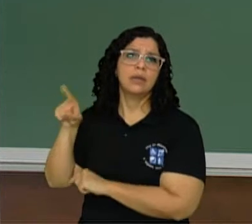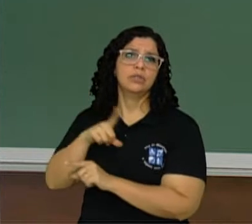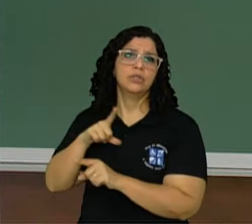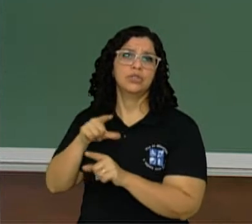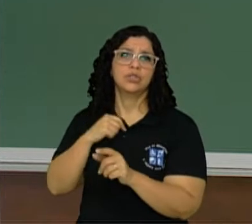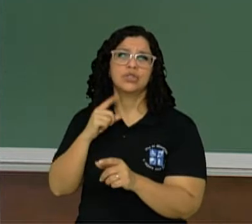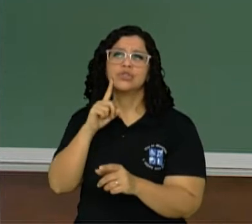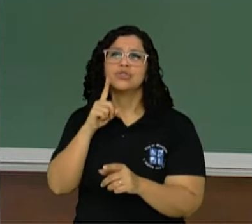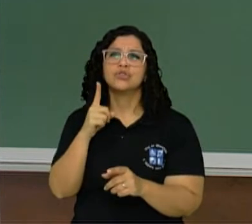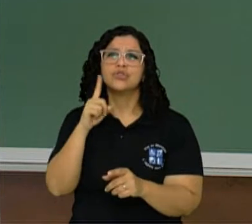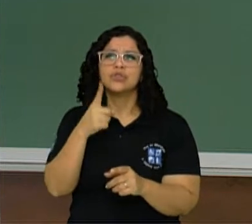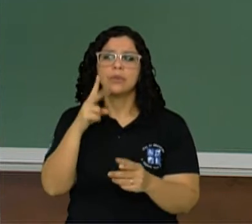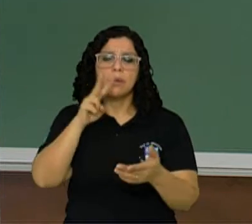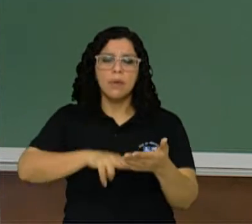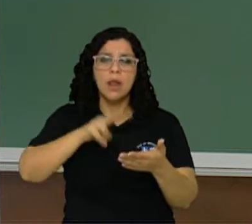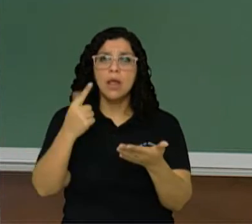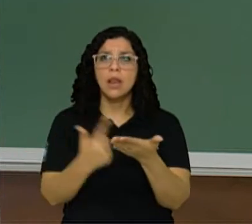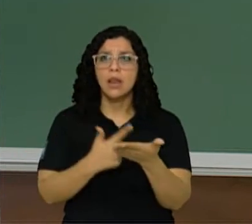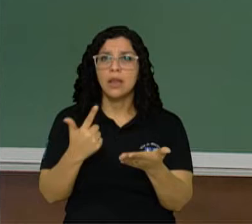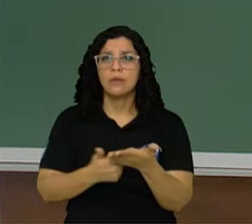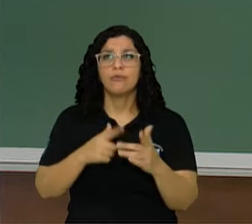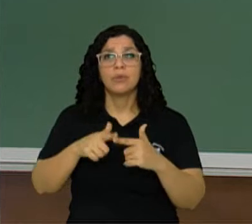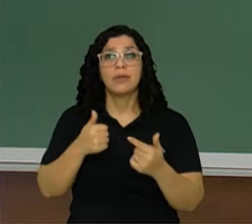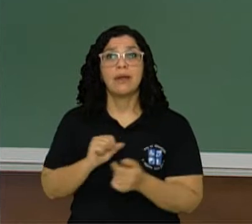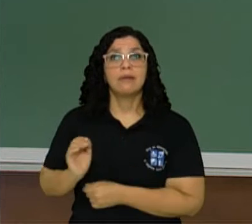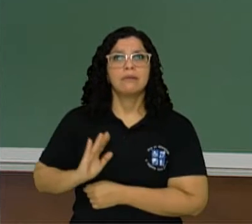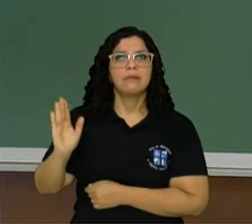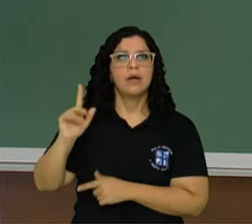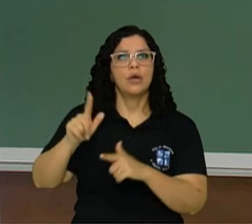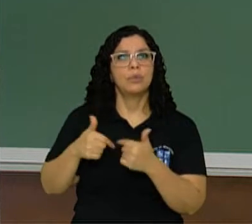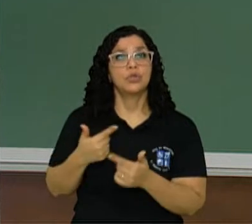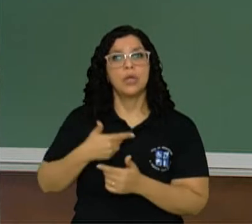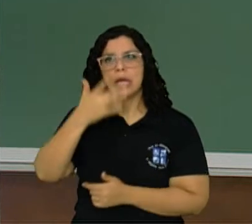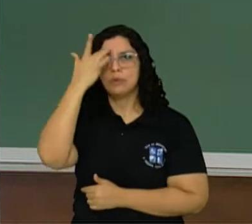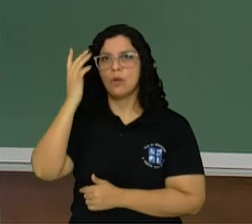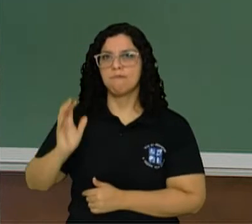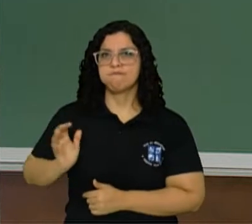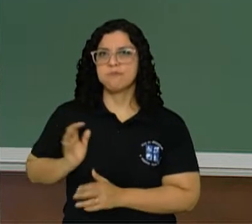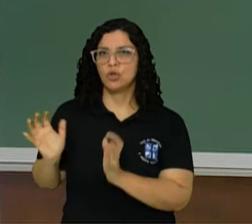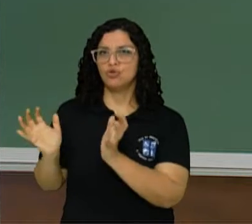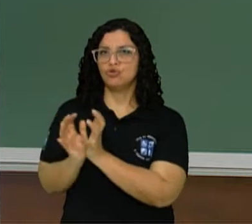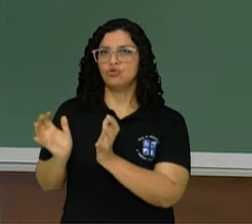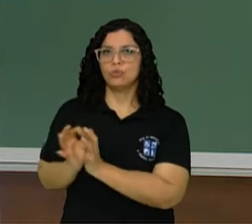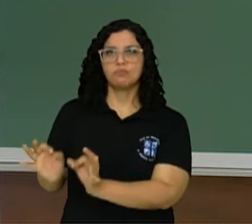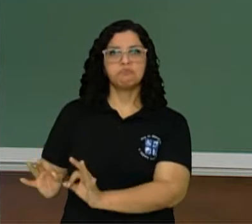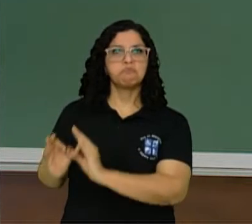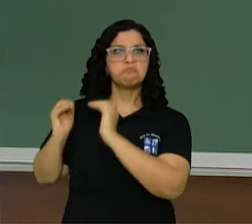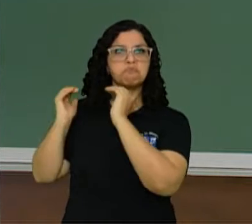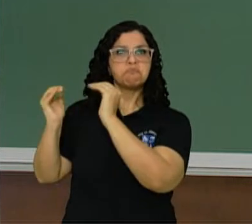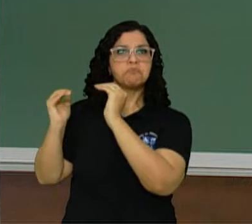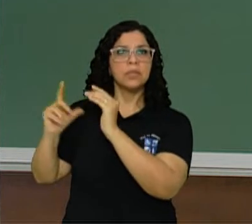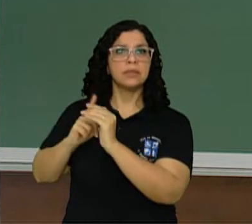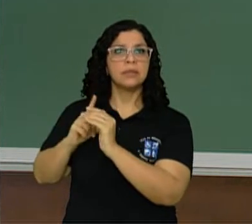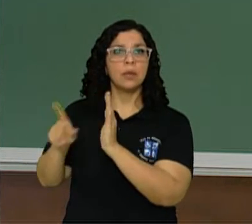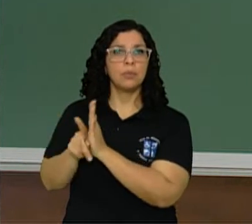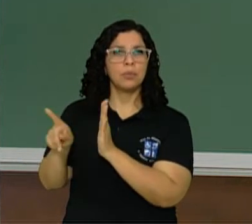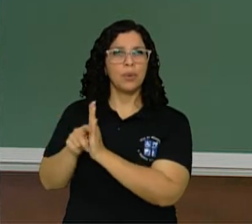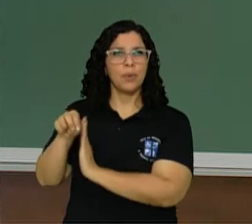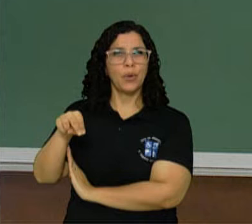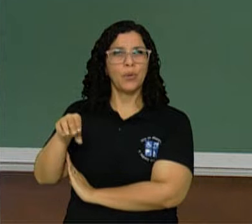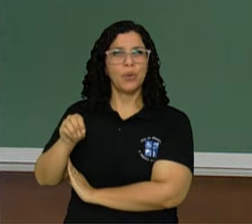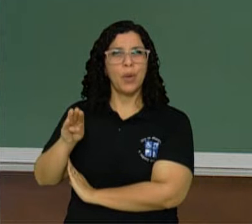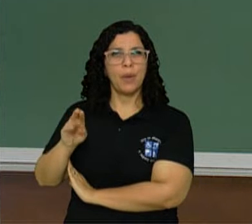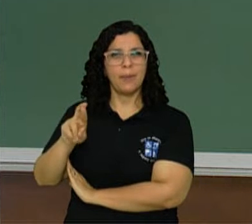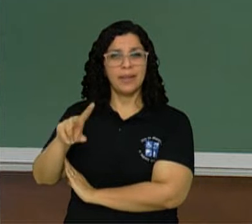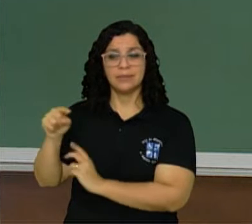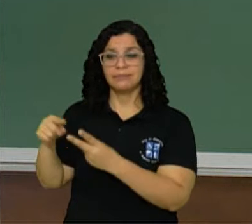livros, era muito caro, então isso ficava para um certo grupo de pessoas, né? No caso aqui, para a nobreza e